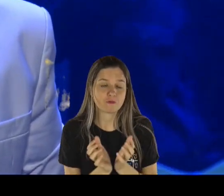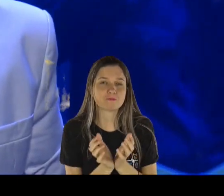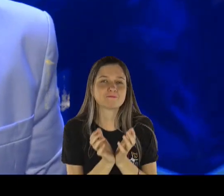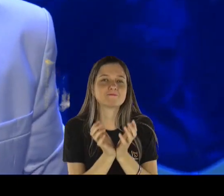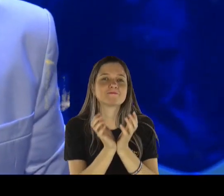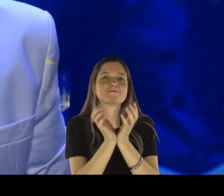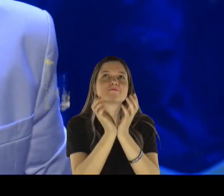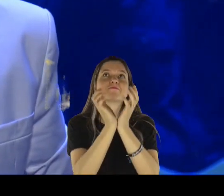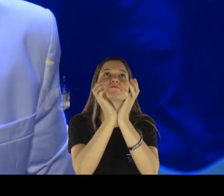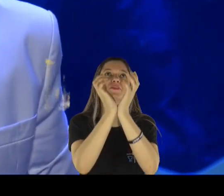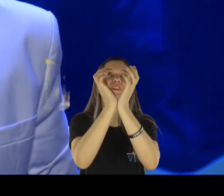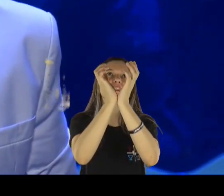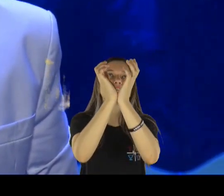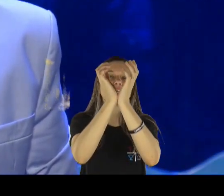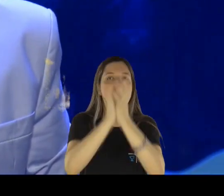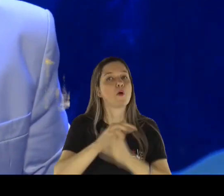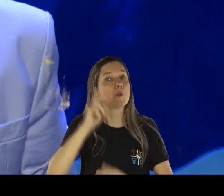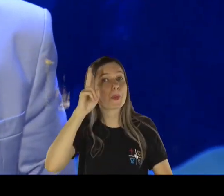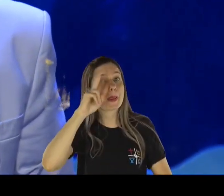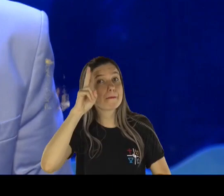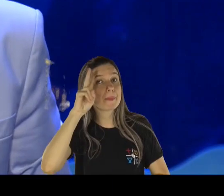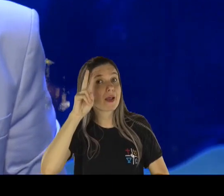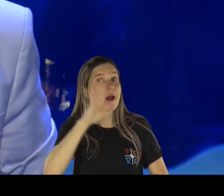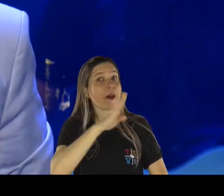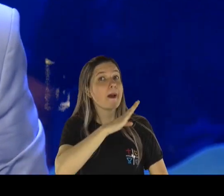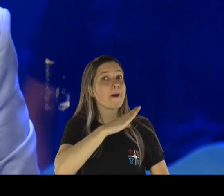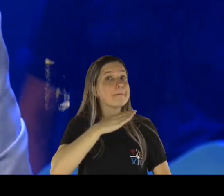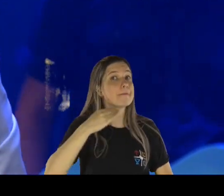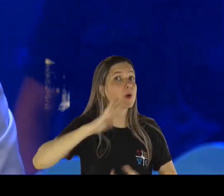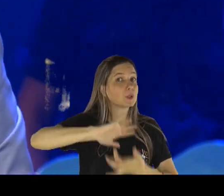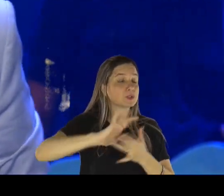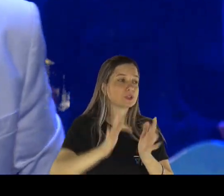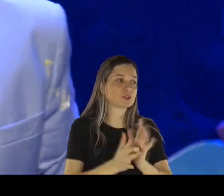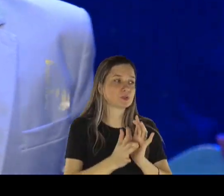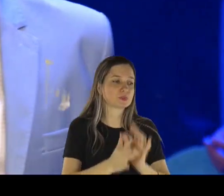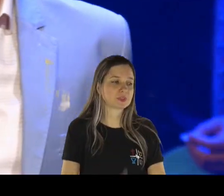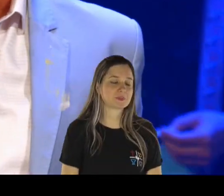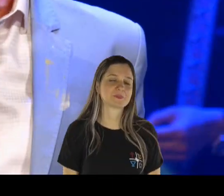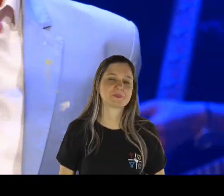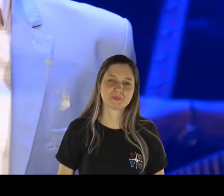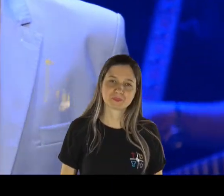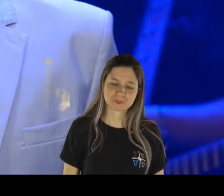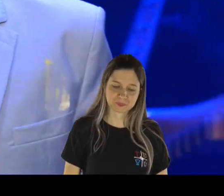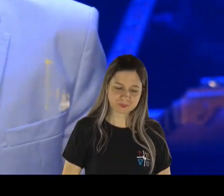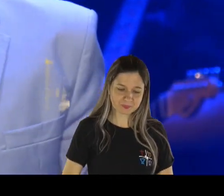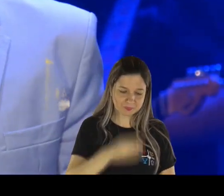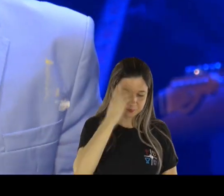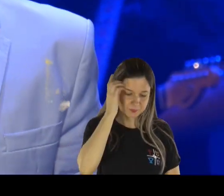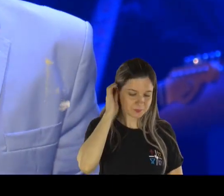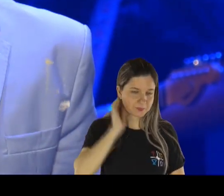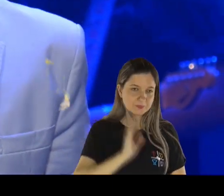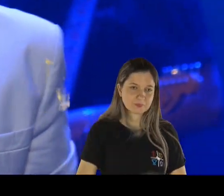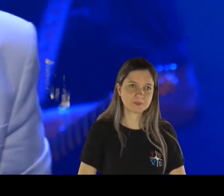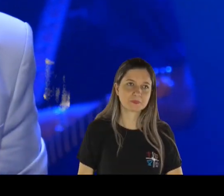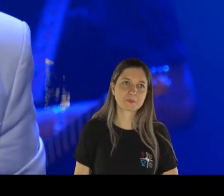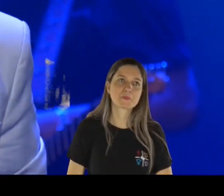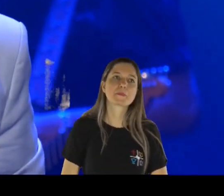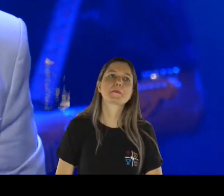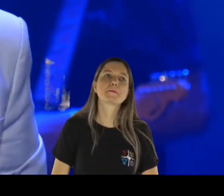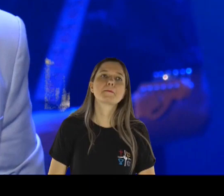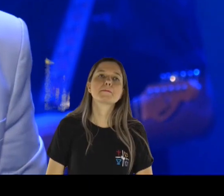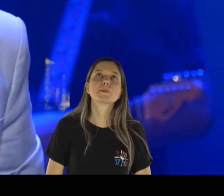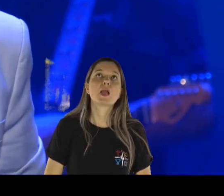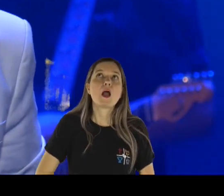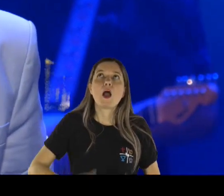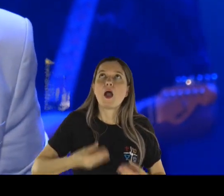como Deus está no controle, como Ele é o Senhor da história, como Ele criou todas as coisas. Como